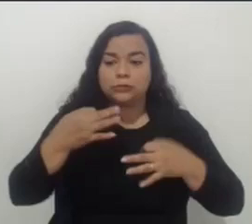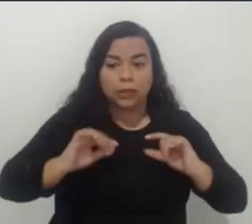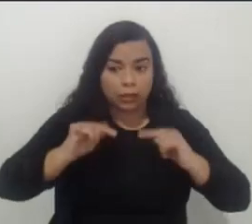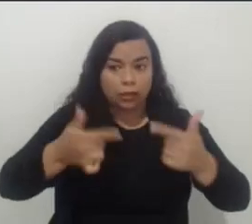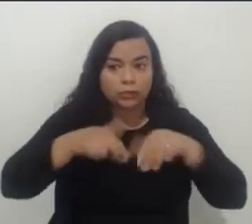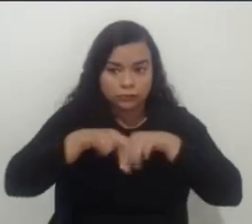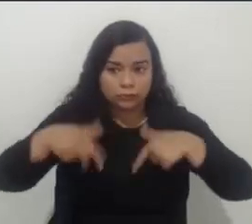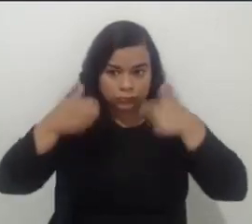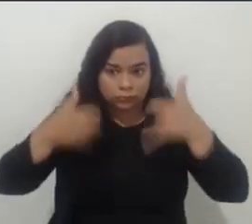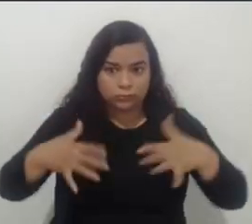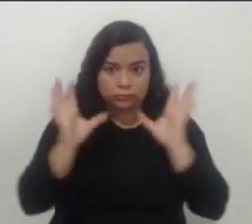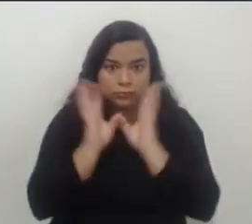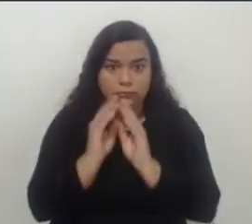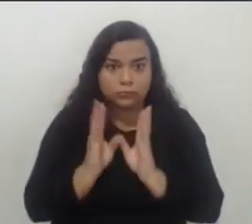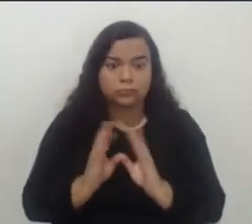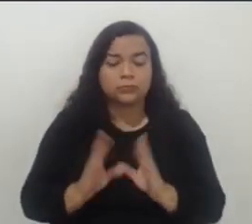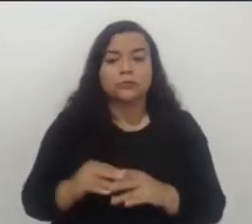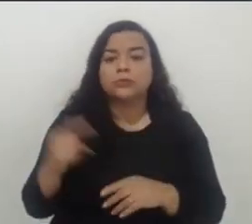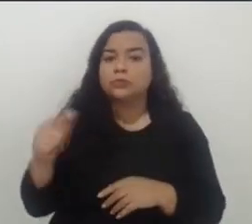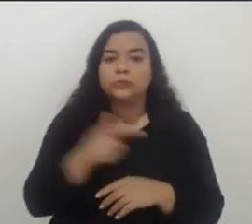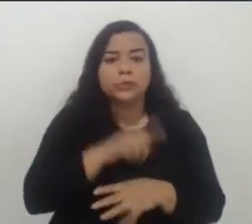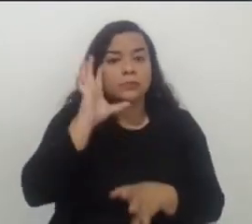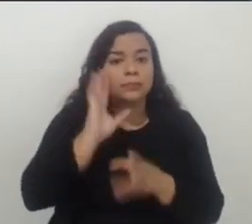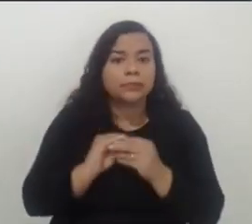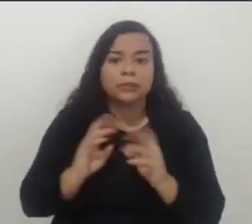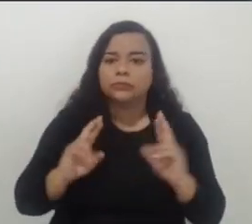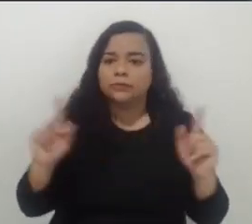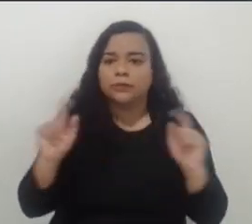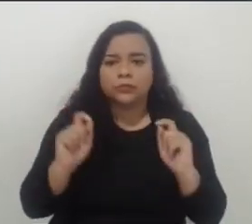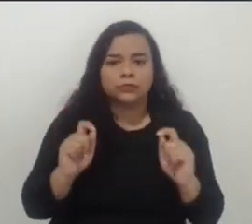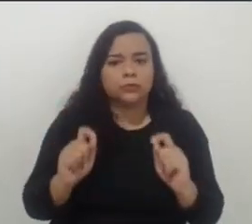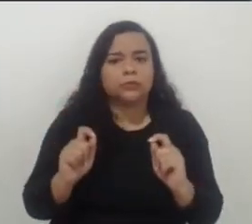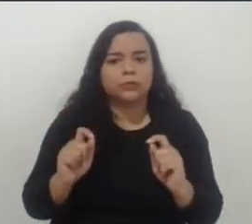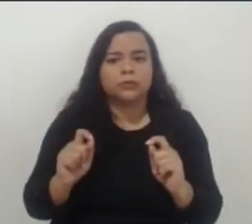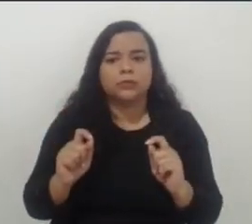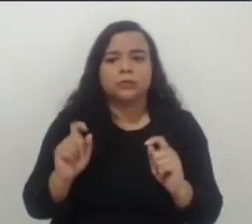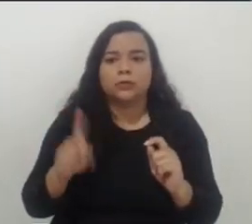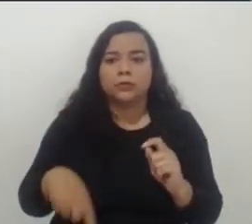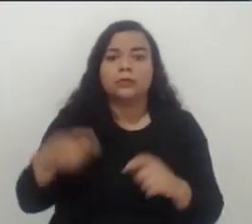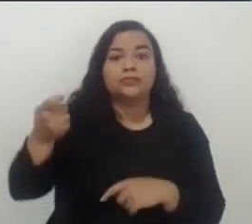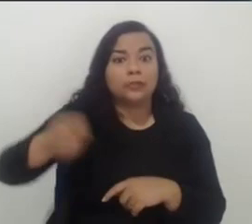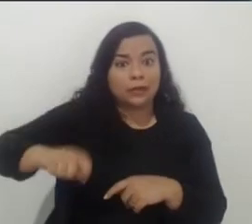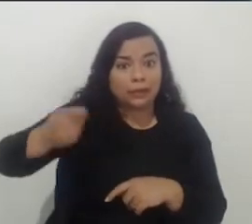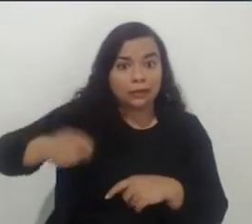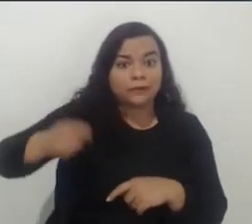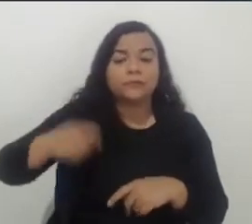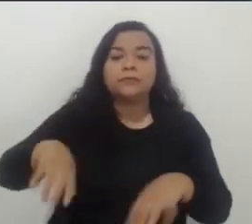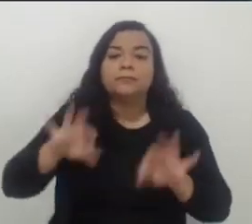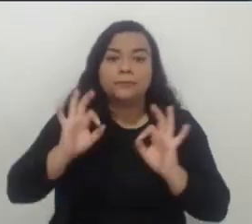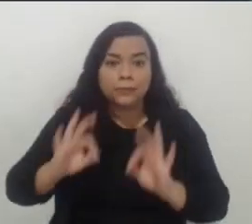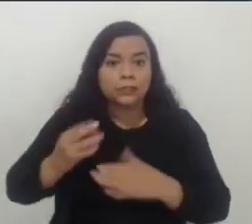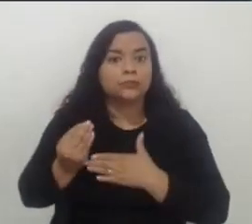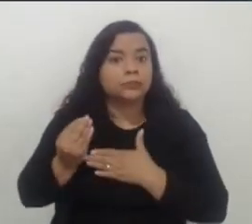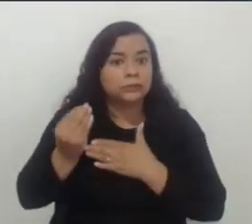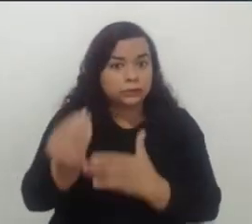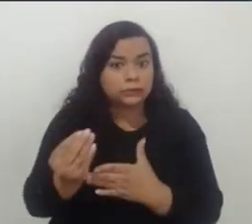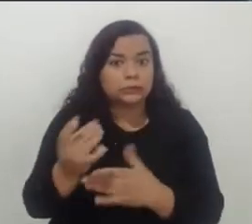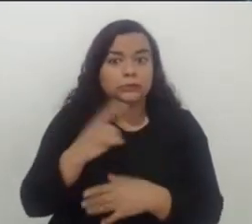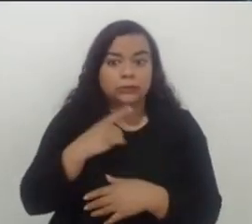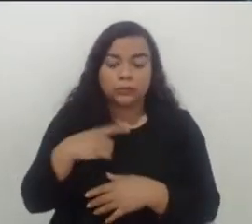destacados, não há outra conclusão que não a de que as chaves foram realmente entregues em